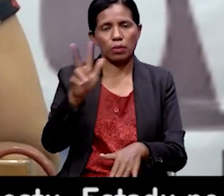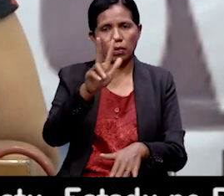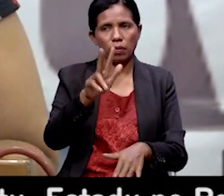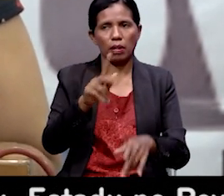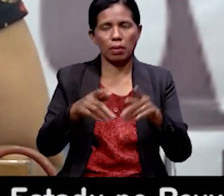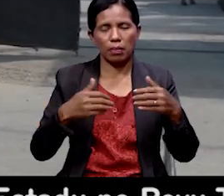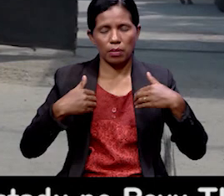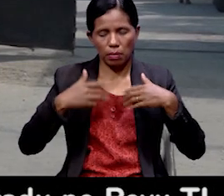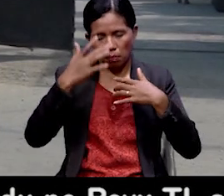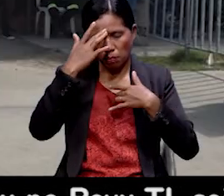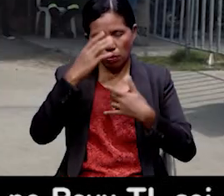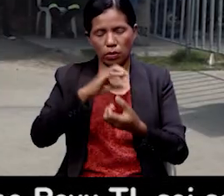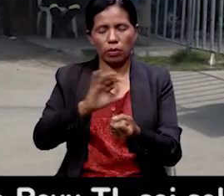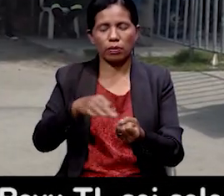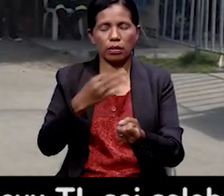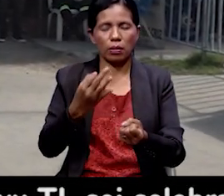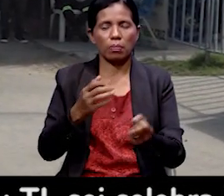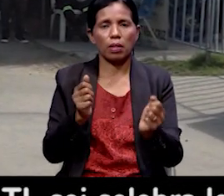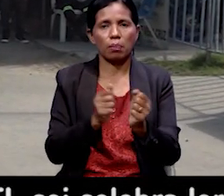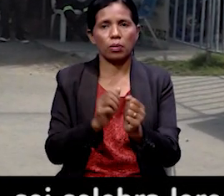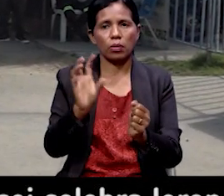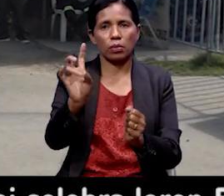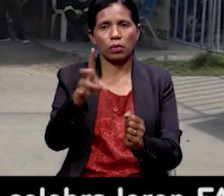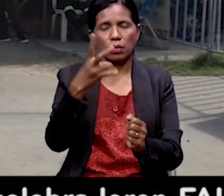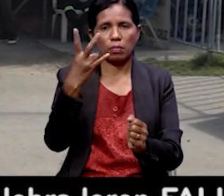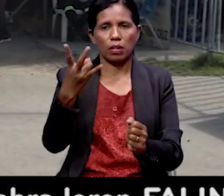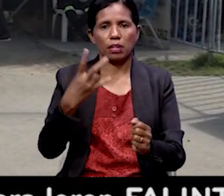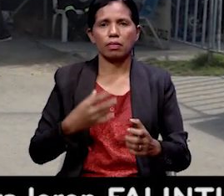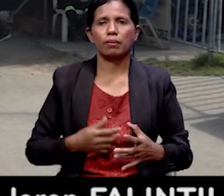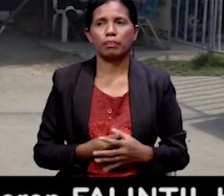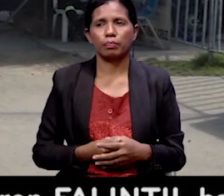variante Delta a mutu Sanulu Resin Hitu. Efizenia Babo, Lamberto da Silva, ZMN.